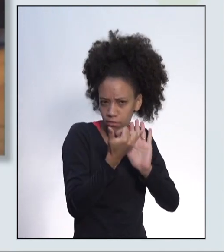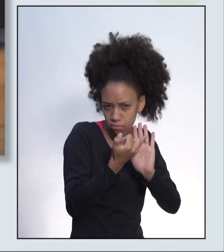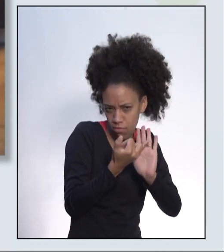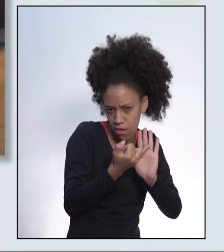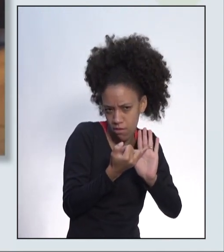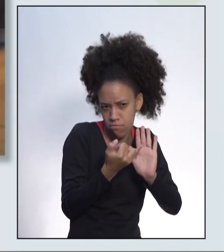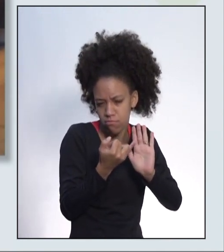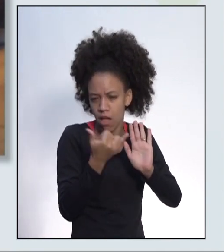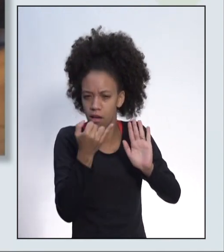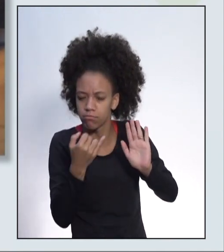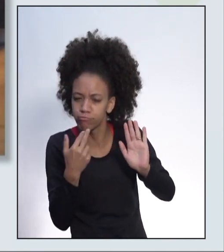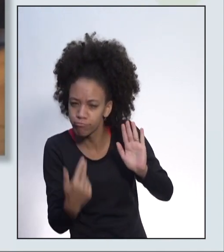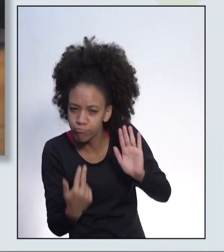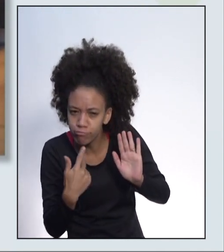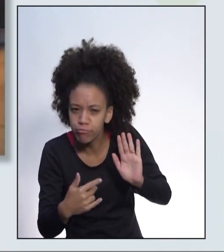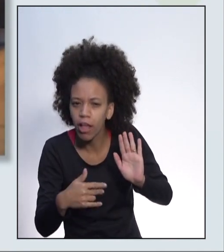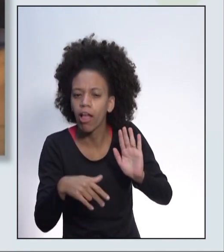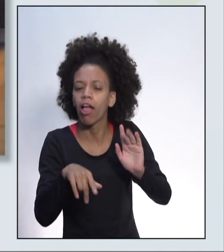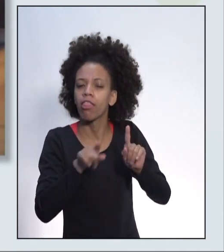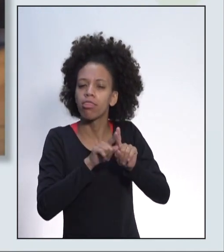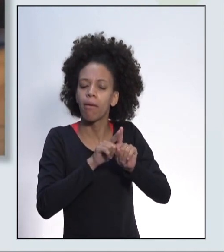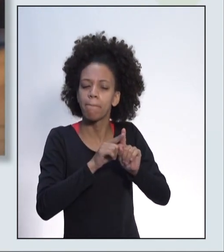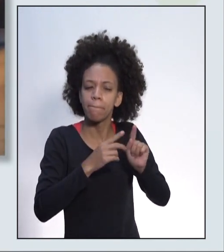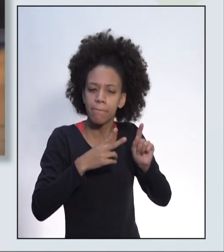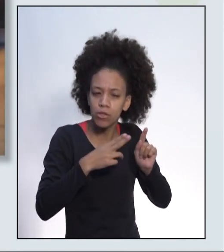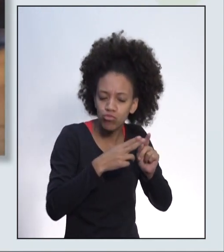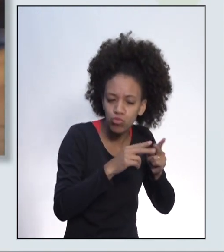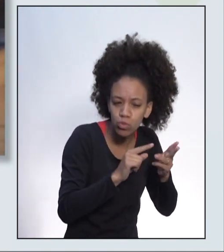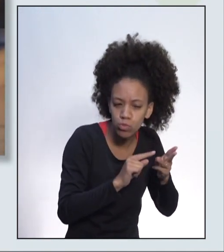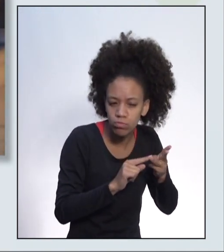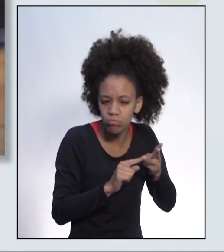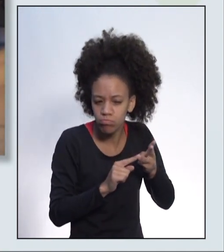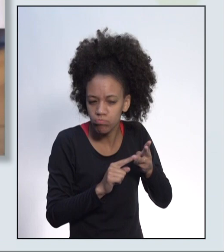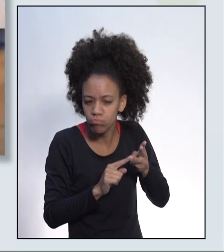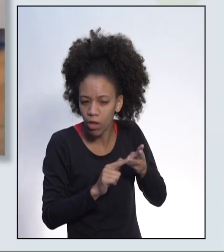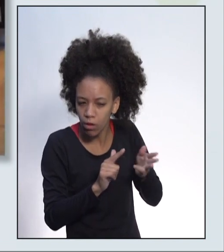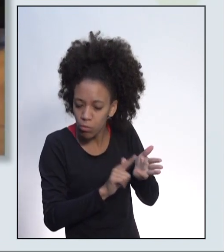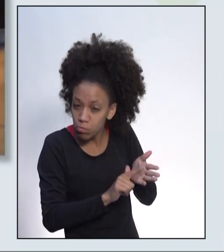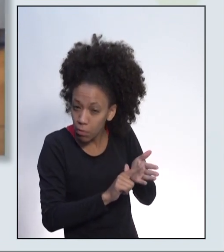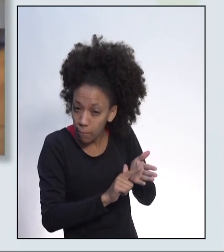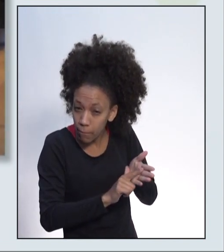canetinhas, uma tesoura, uma folha sulfite